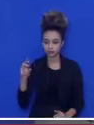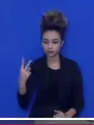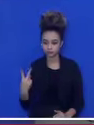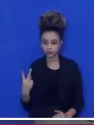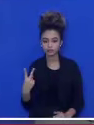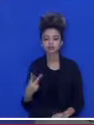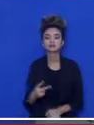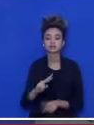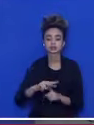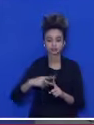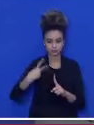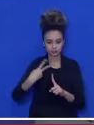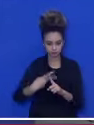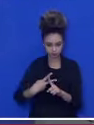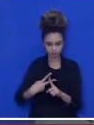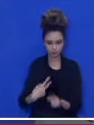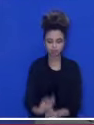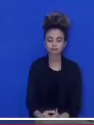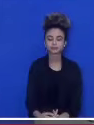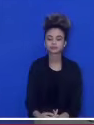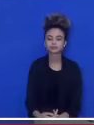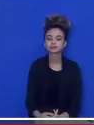2152 da Dupla Sena.